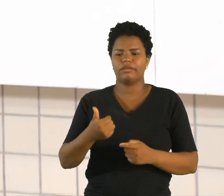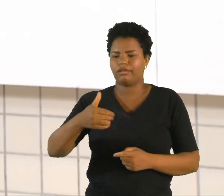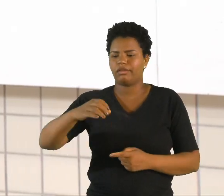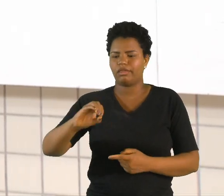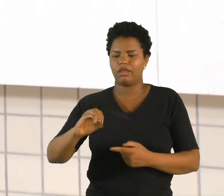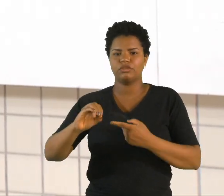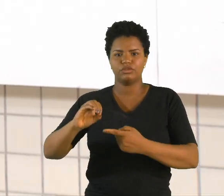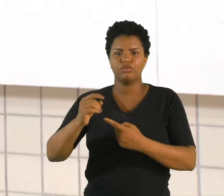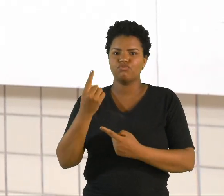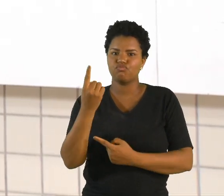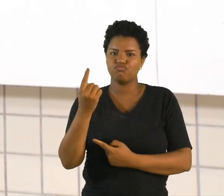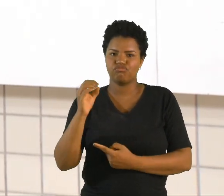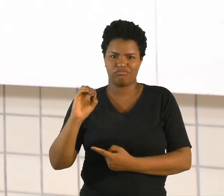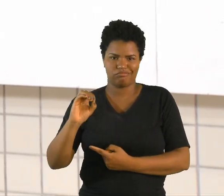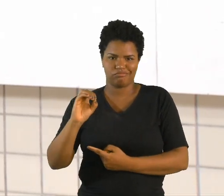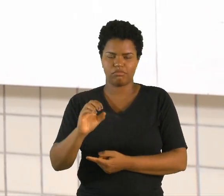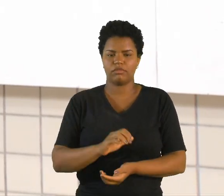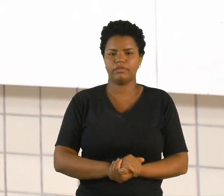próximo lá,